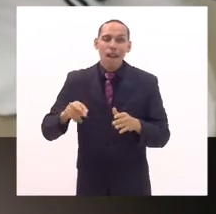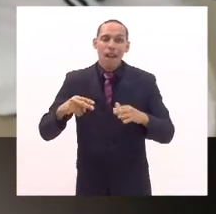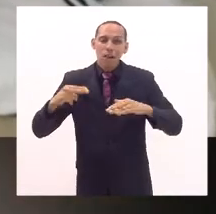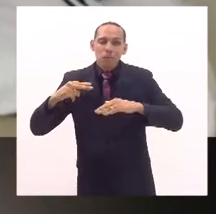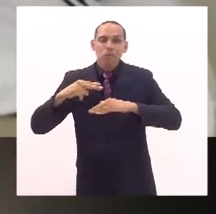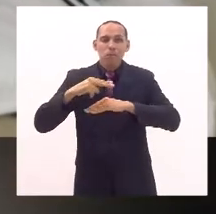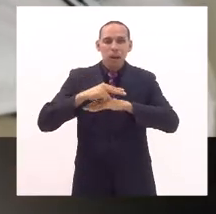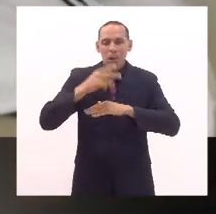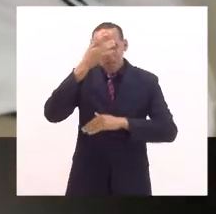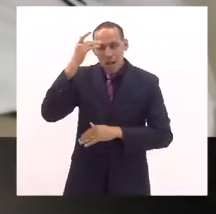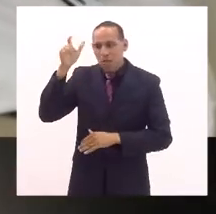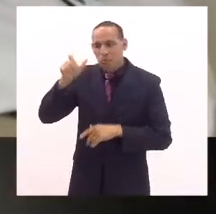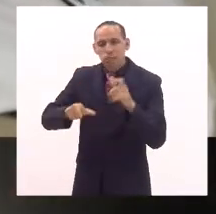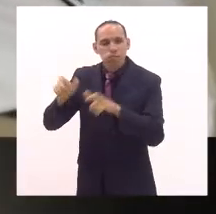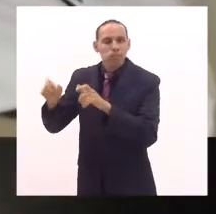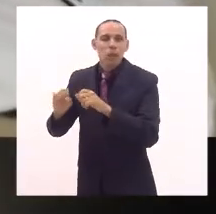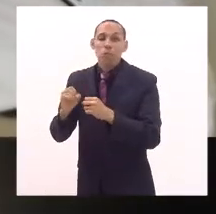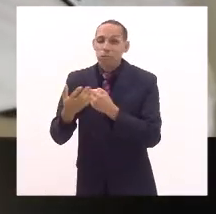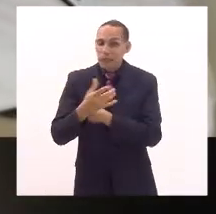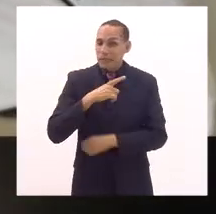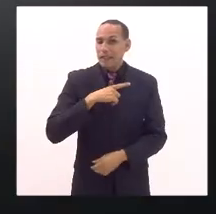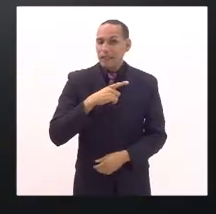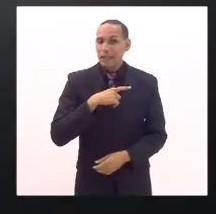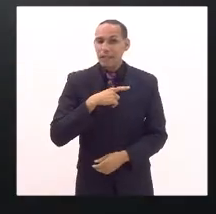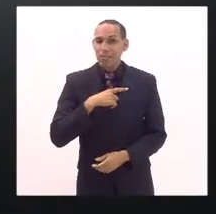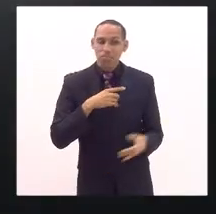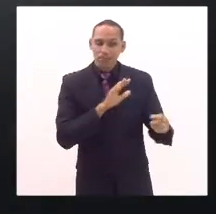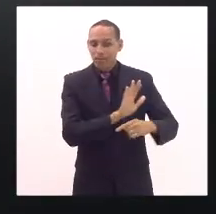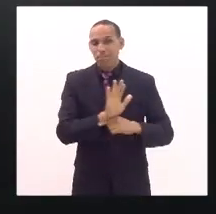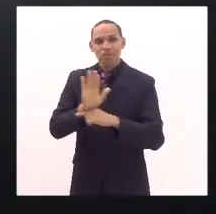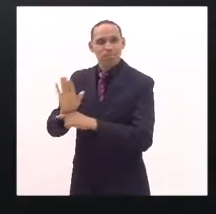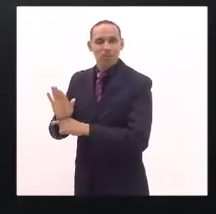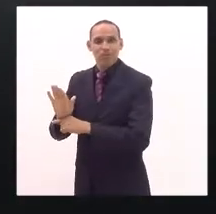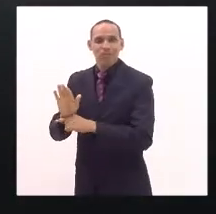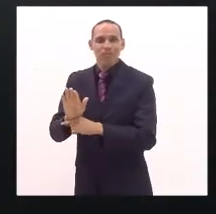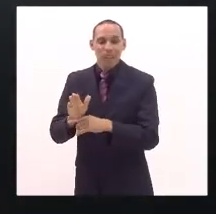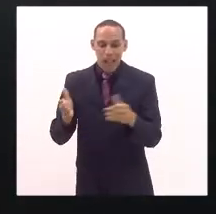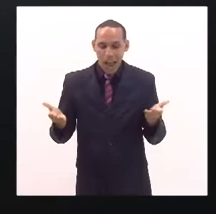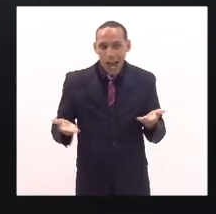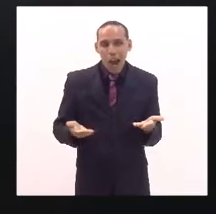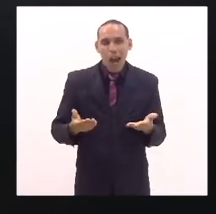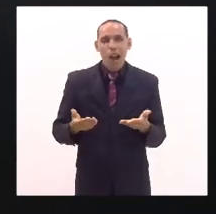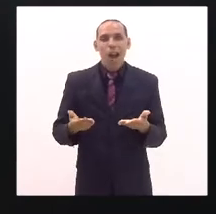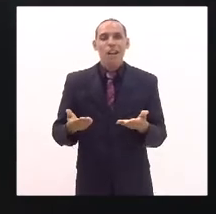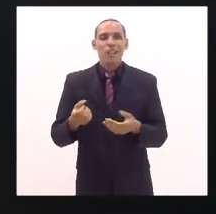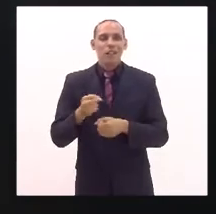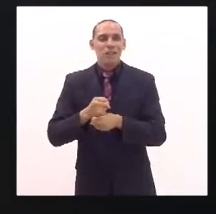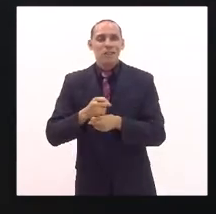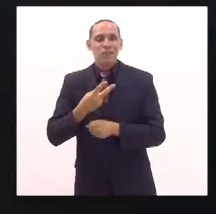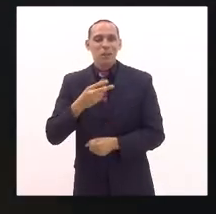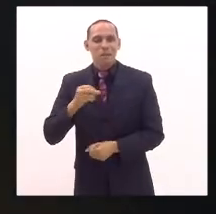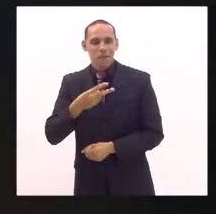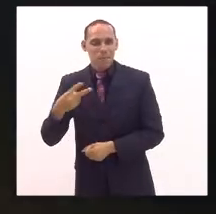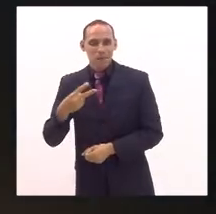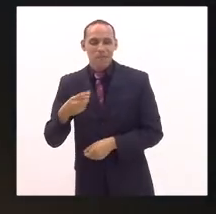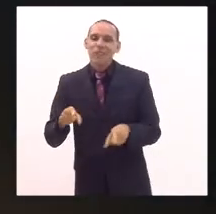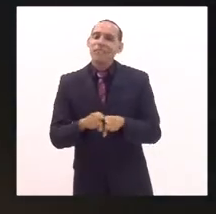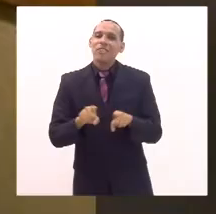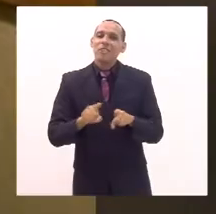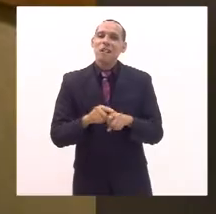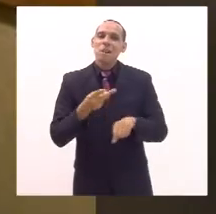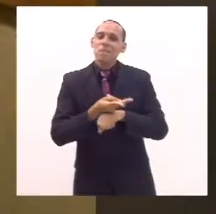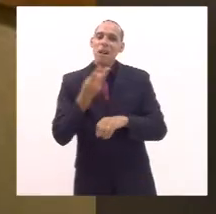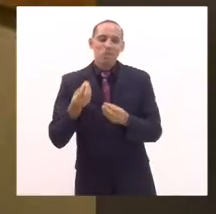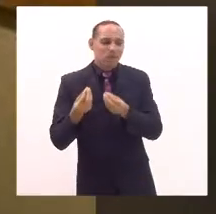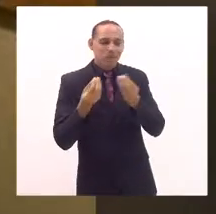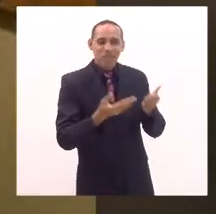pacientes infectados pela Covid-19. Já no presente ano de 2022, também foi congratulado